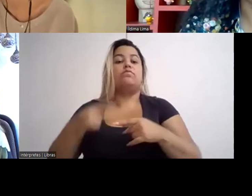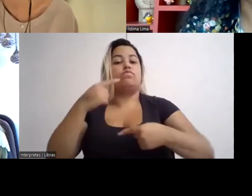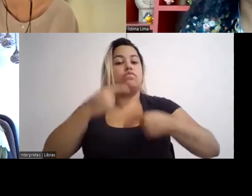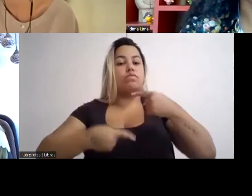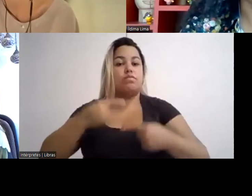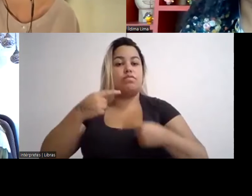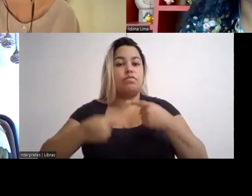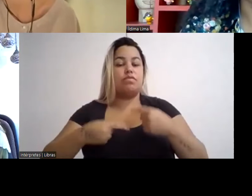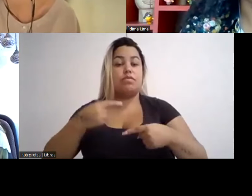os encaminhamentos, isso que Cláudia trouxe agora, né, como, qual é, deixa de pensar, deixa de sonhar qual seria a